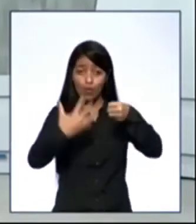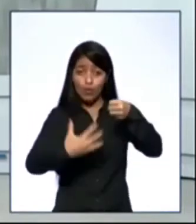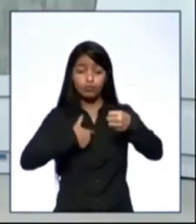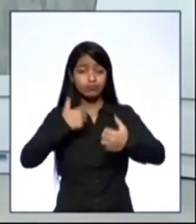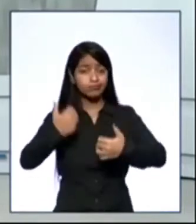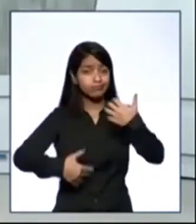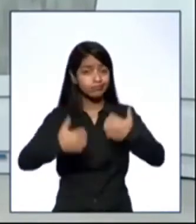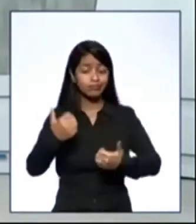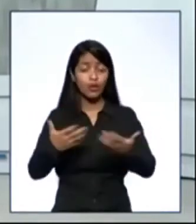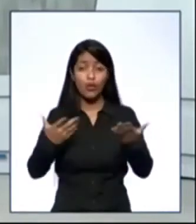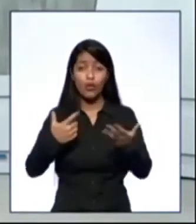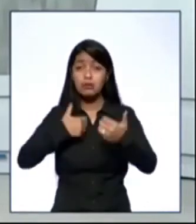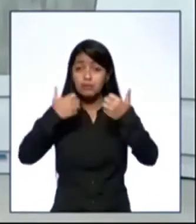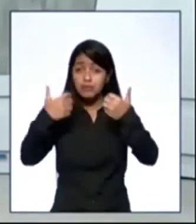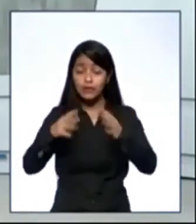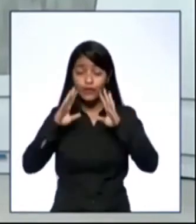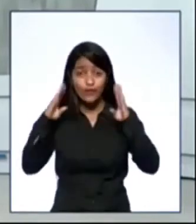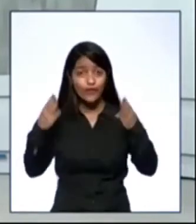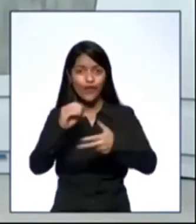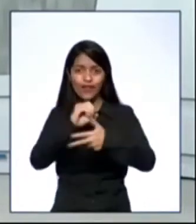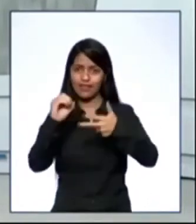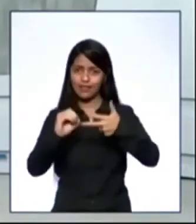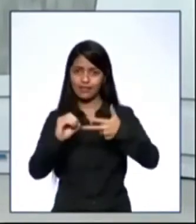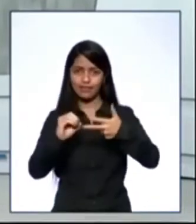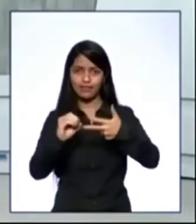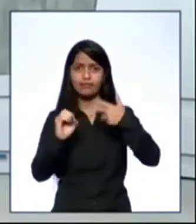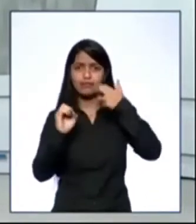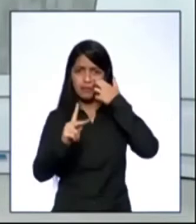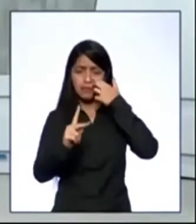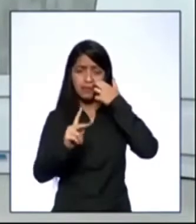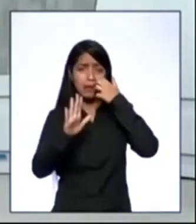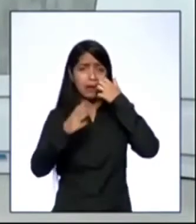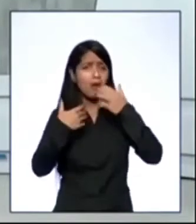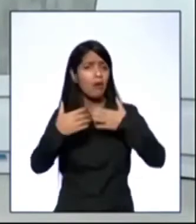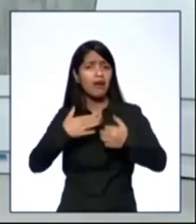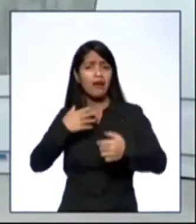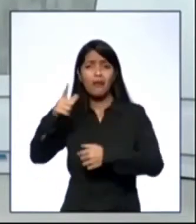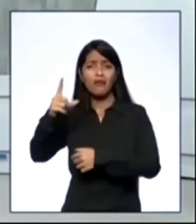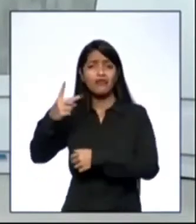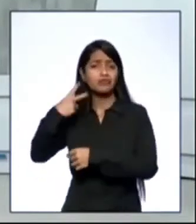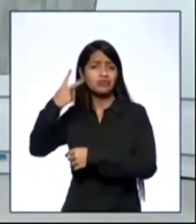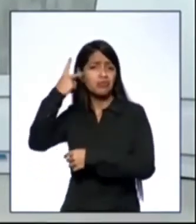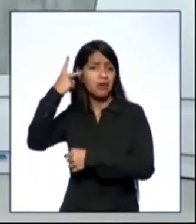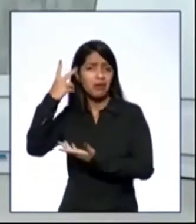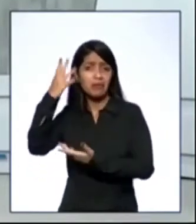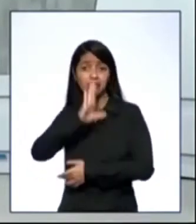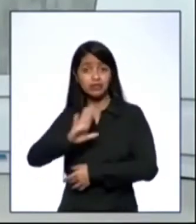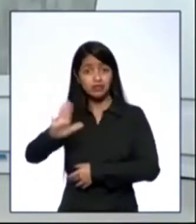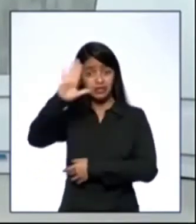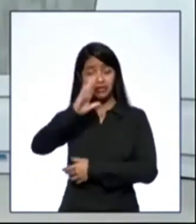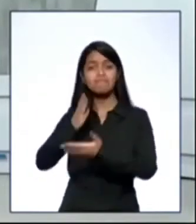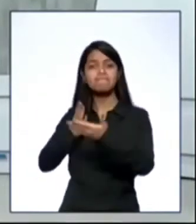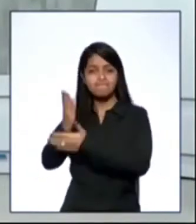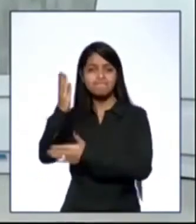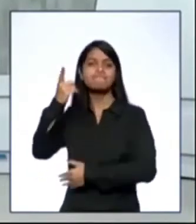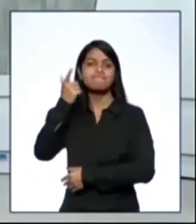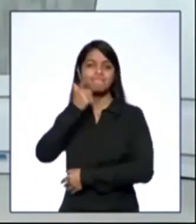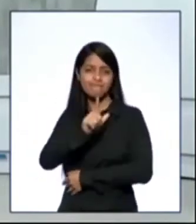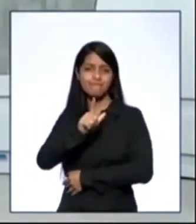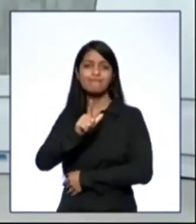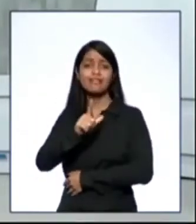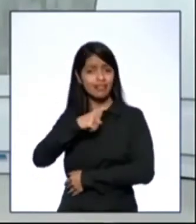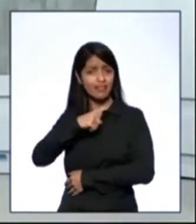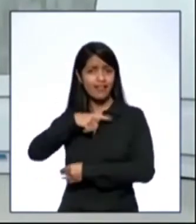que eu te falo agora é Enem demais. Mas é qualquer vestibular do estado de São Paulo, qualquer vestibular do Brasil. Isso cai em qualquer